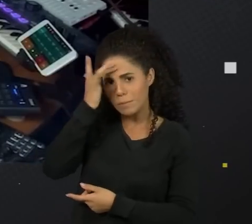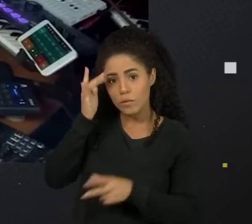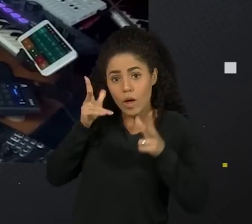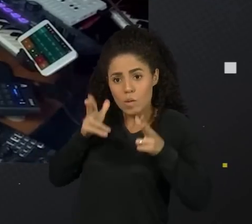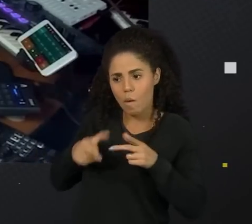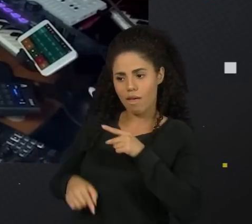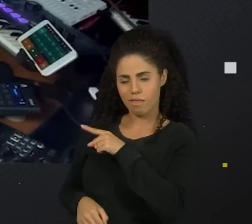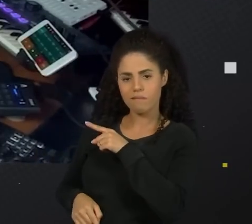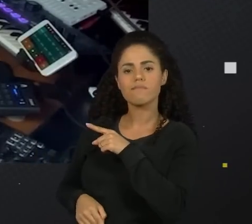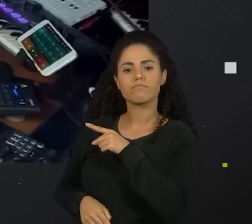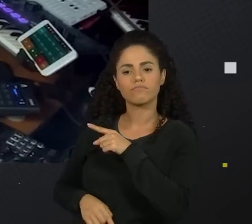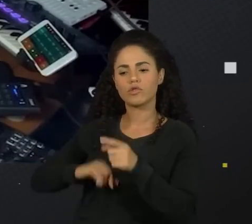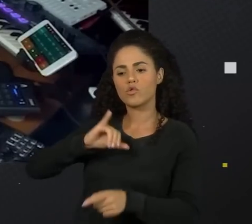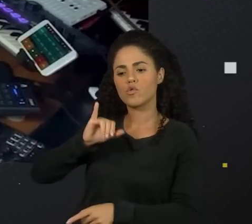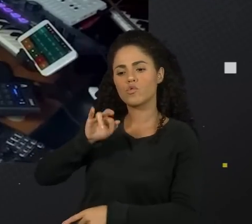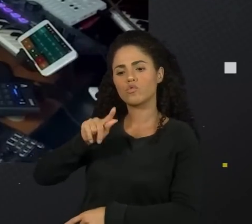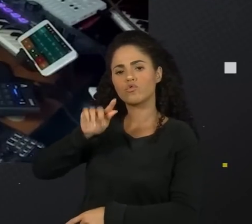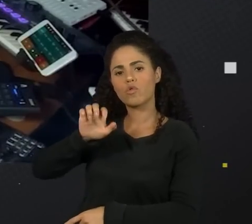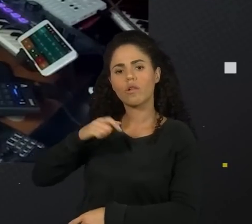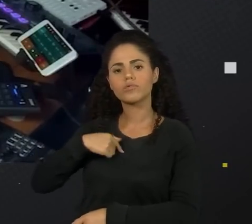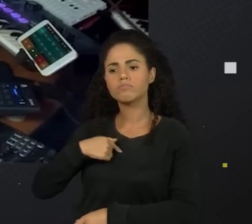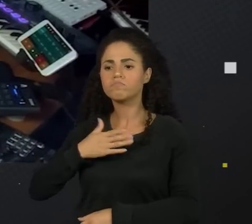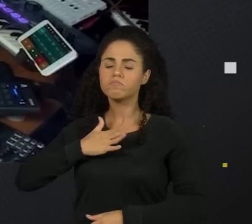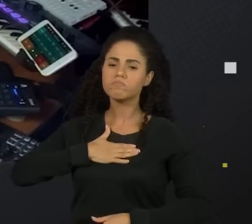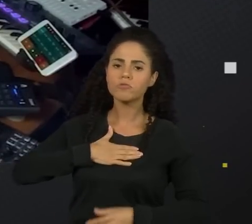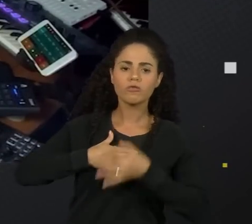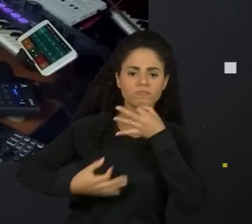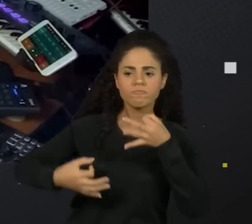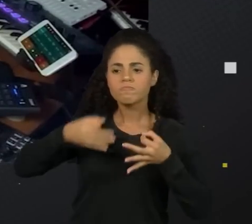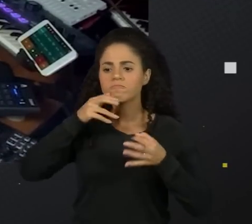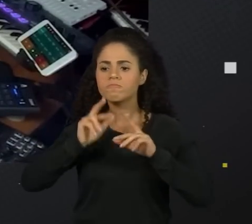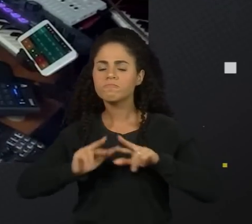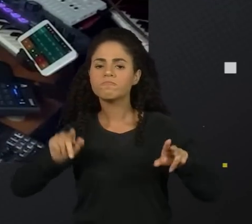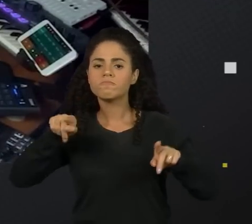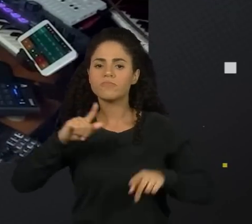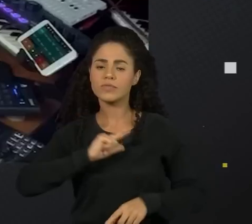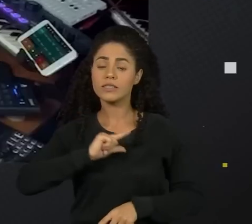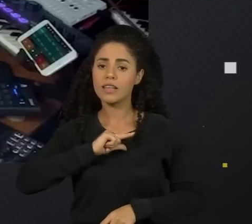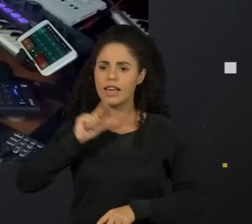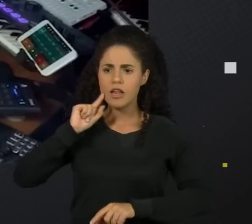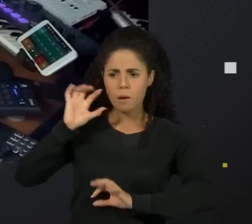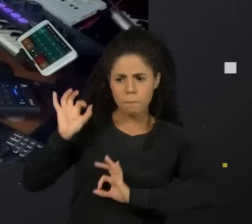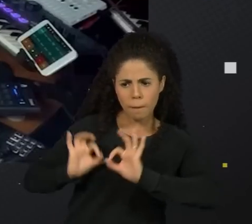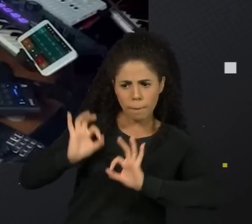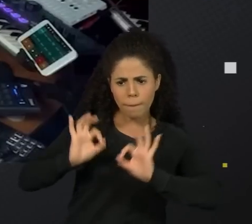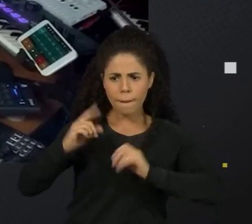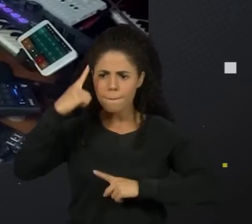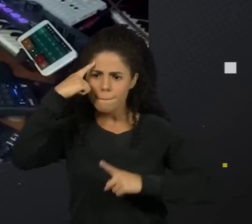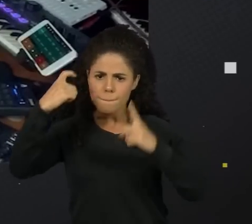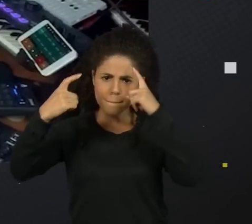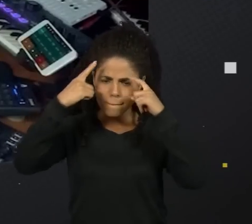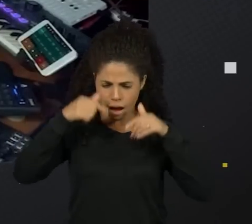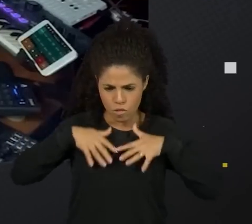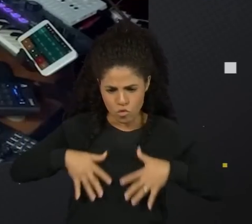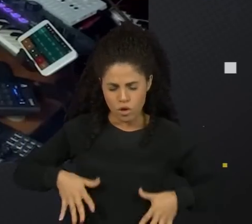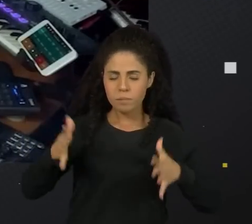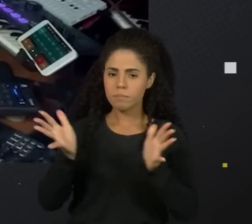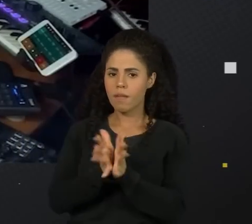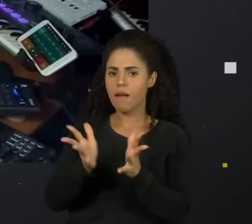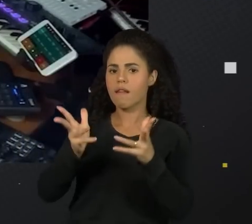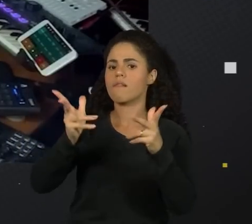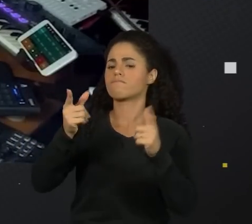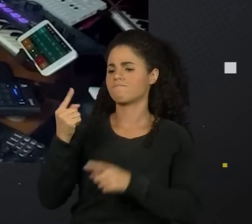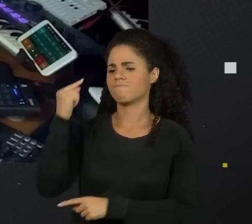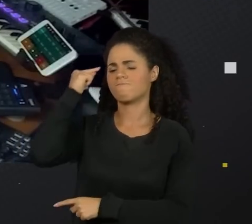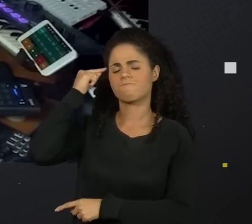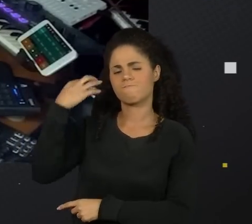de teatro, entende? Que tem opinião sobre todas as fases da encenação. Ele desenha muito bem, faz os figurinos maravilhosos, tem uma concepção